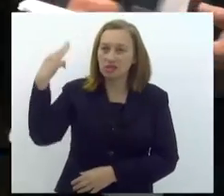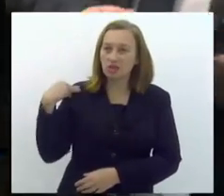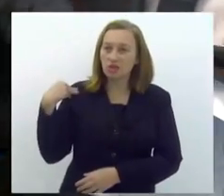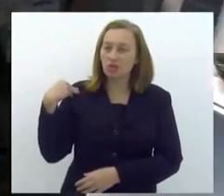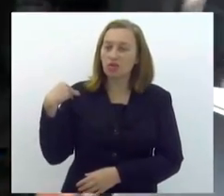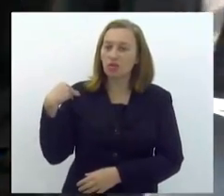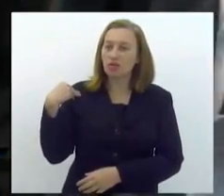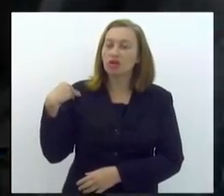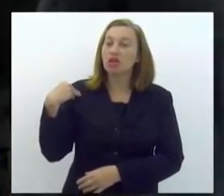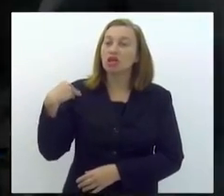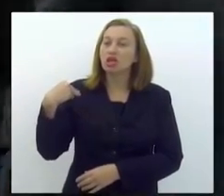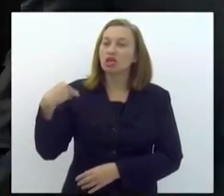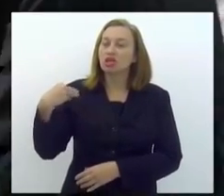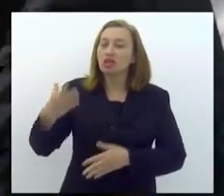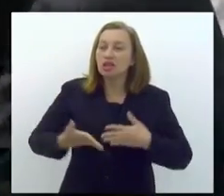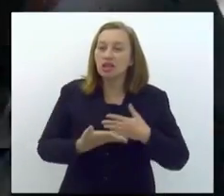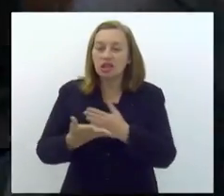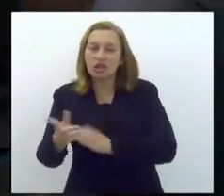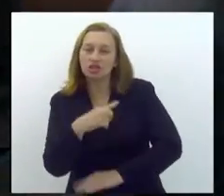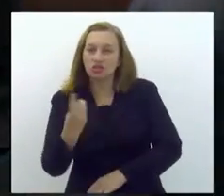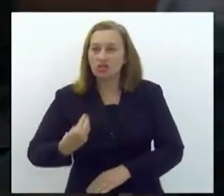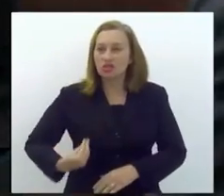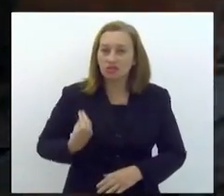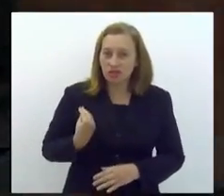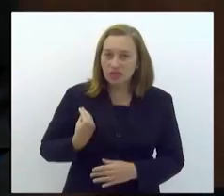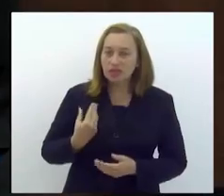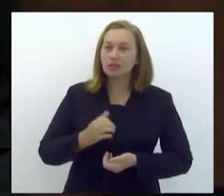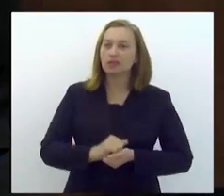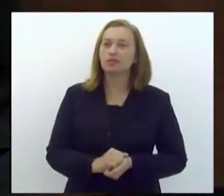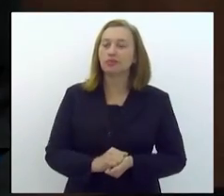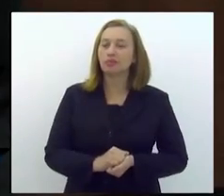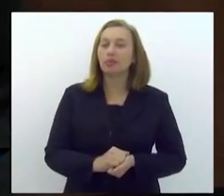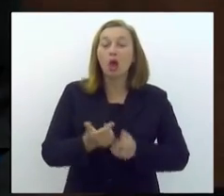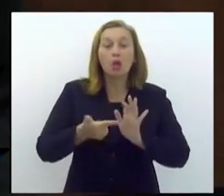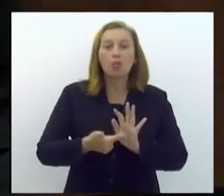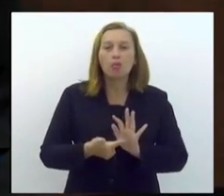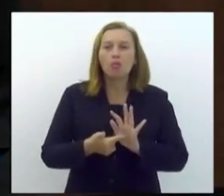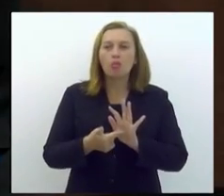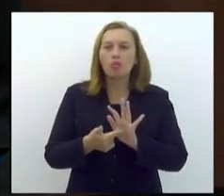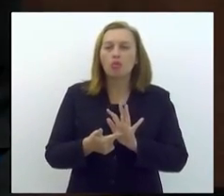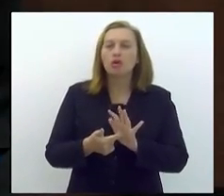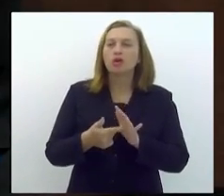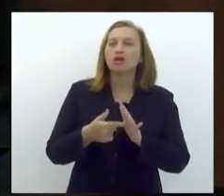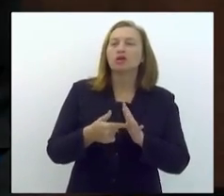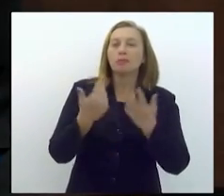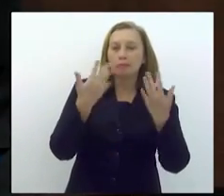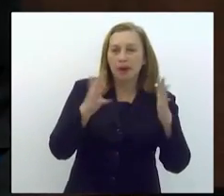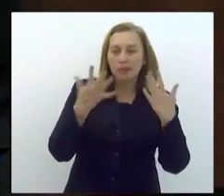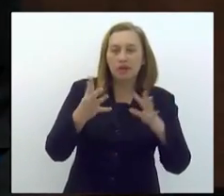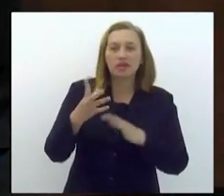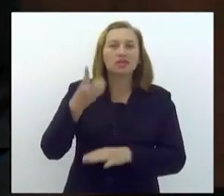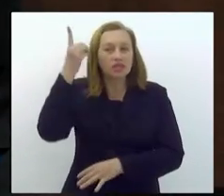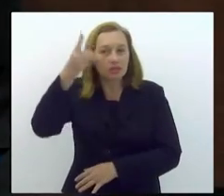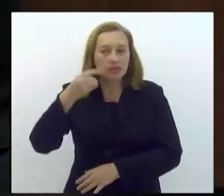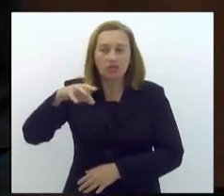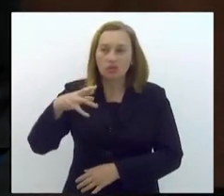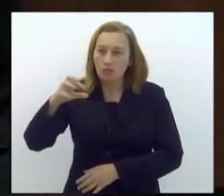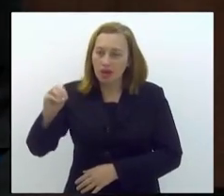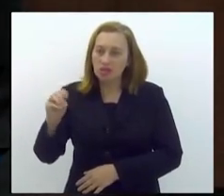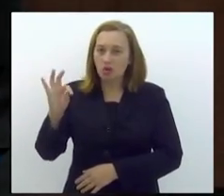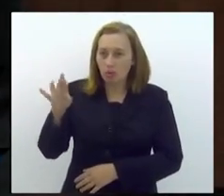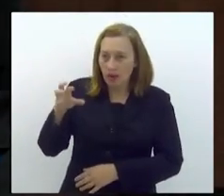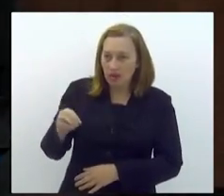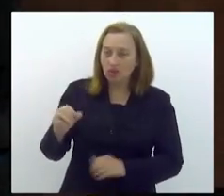e nos coloca sempre nesta visão nos mostramos sempre o senhor parabéns mas Roberto pela iniciativa estamos juntos